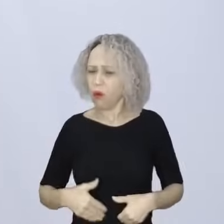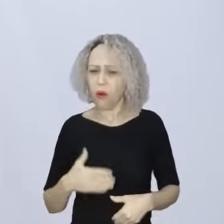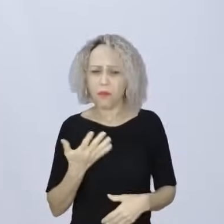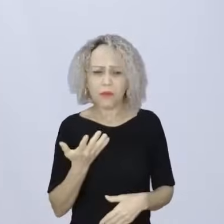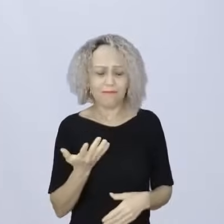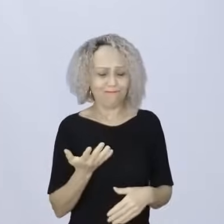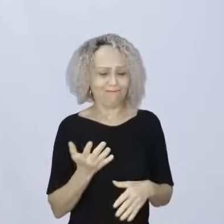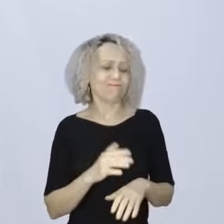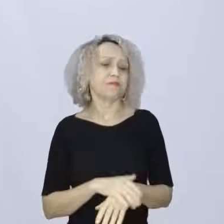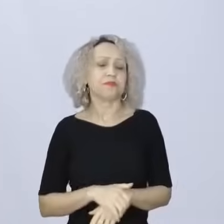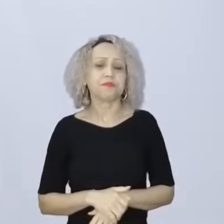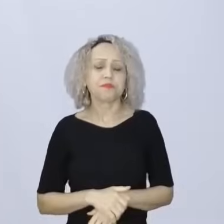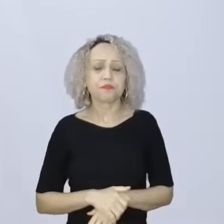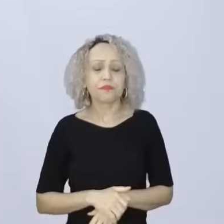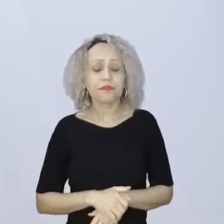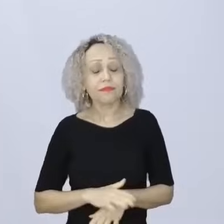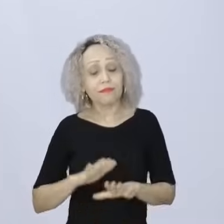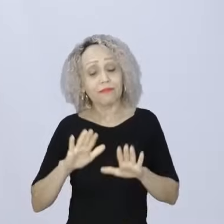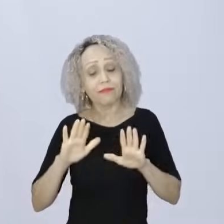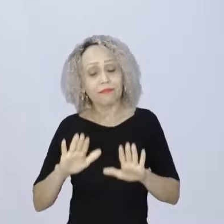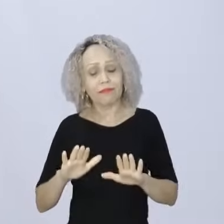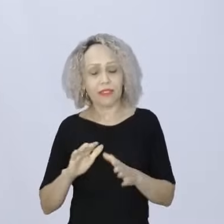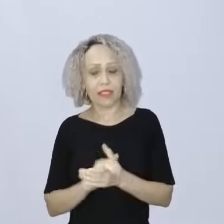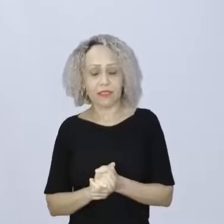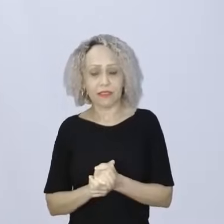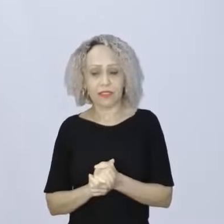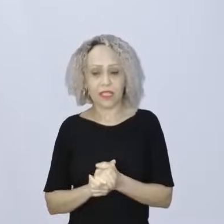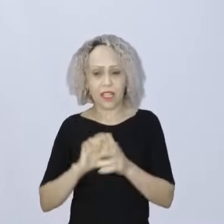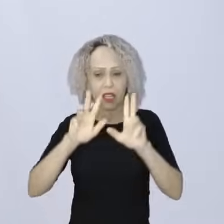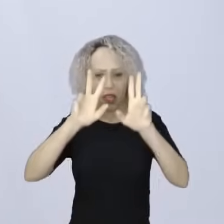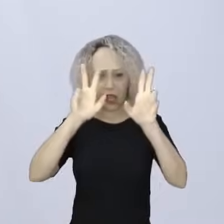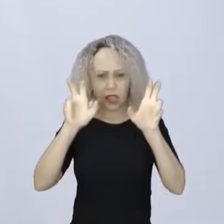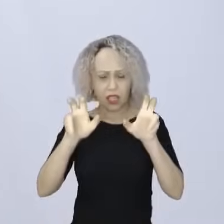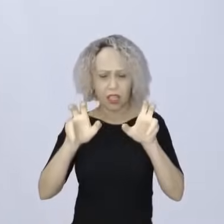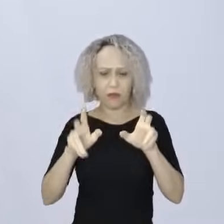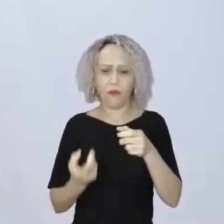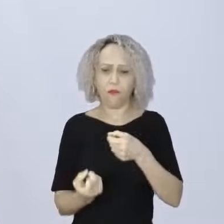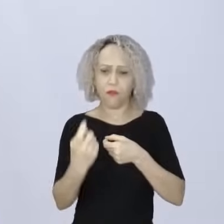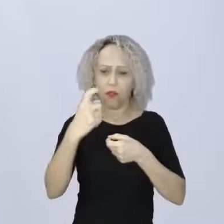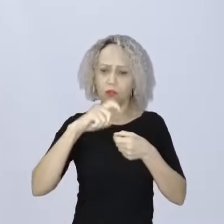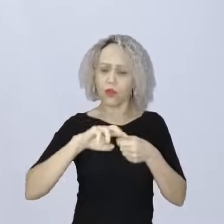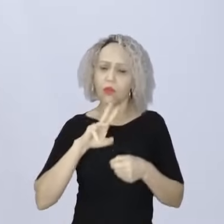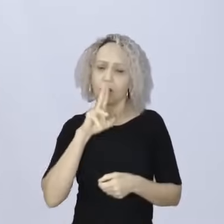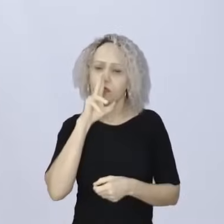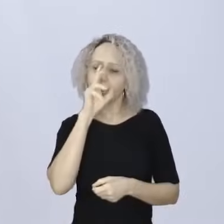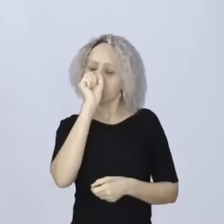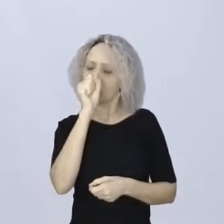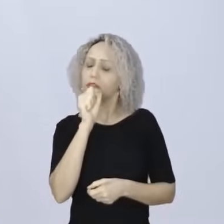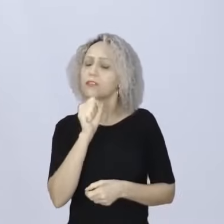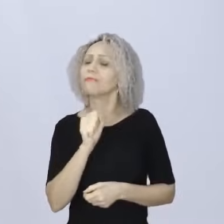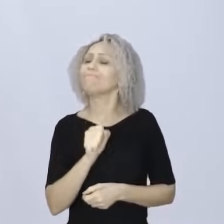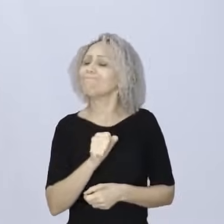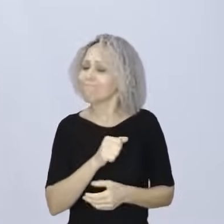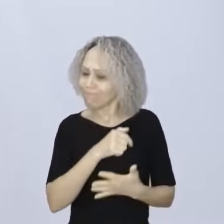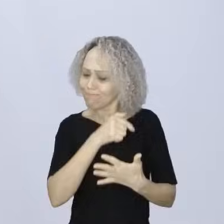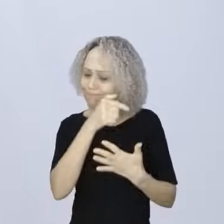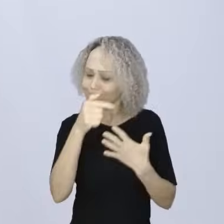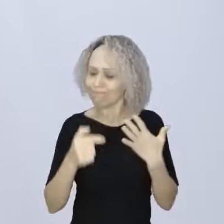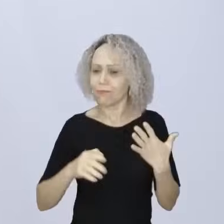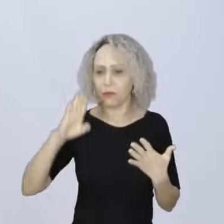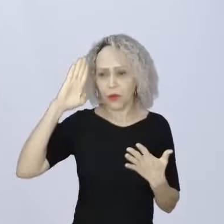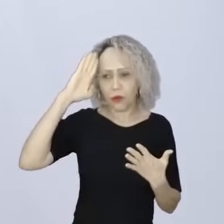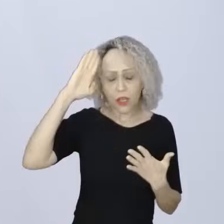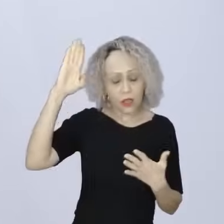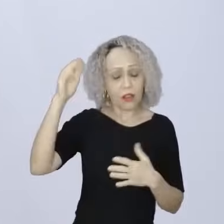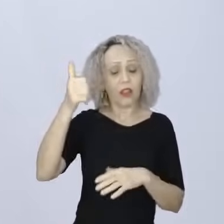brasileiro. Então, esse tema veio com muita força e é uma das prioridades. Está aí as políticas